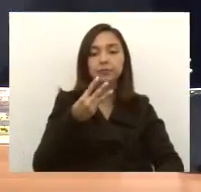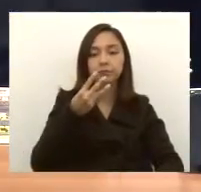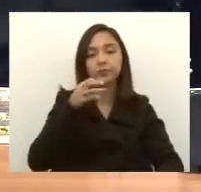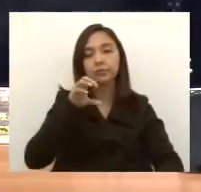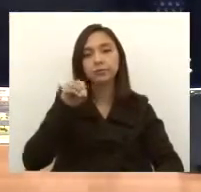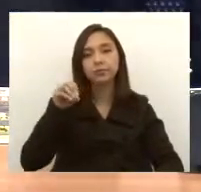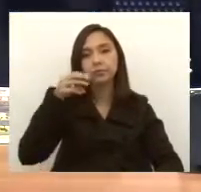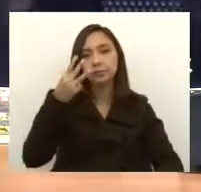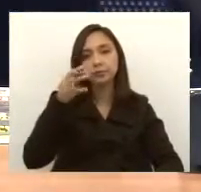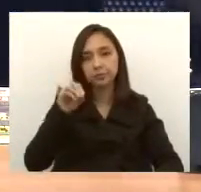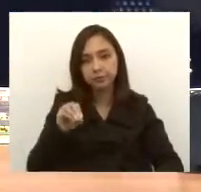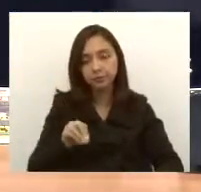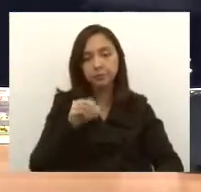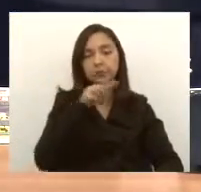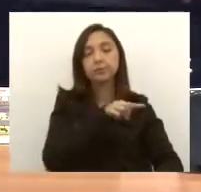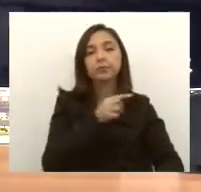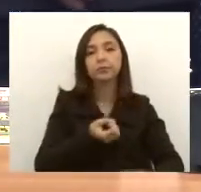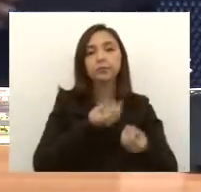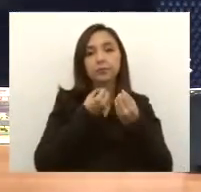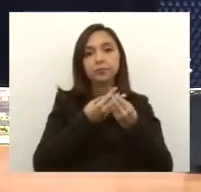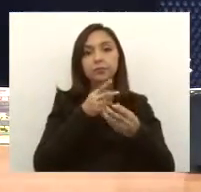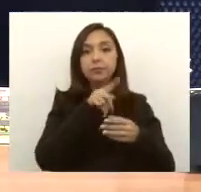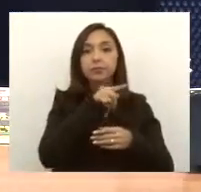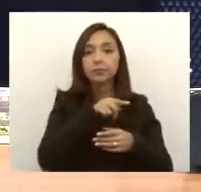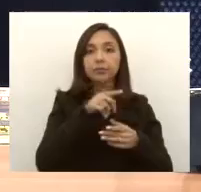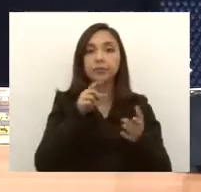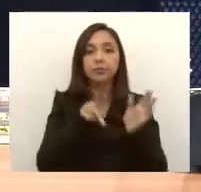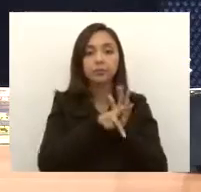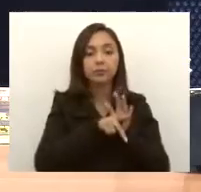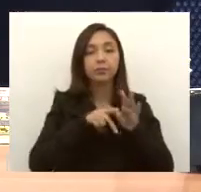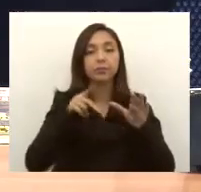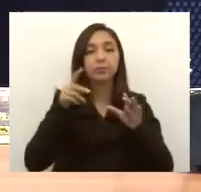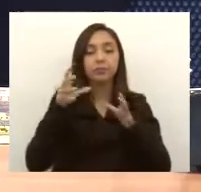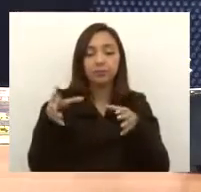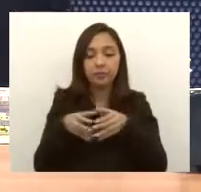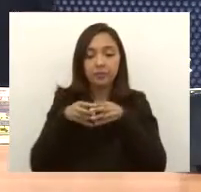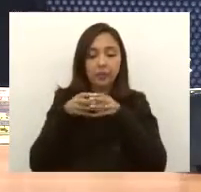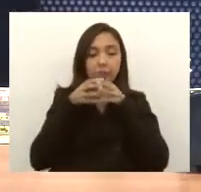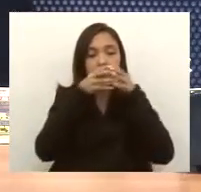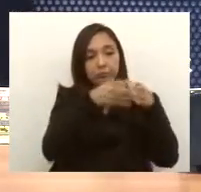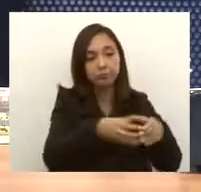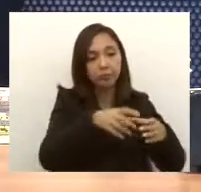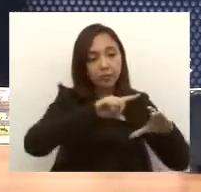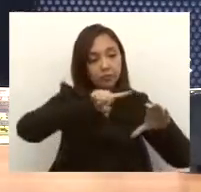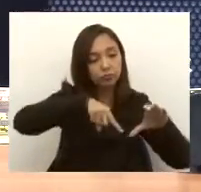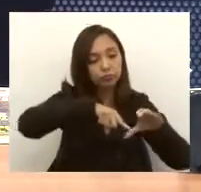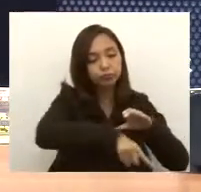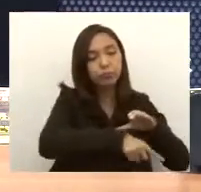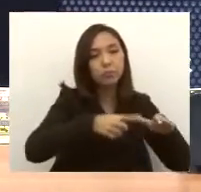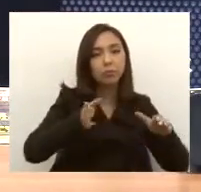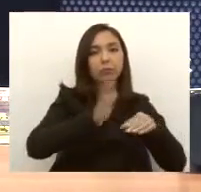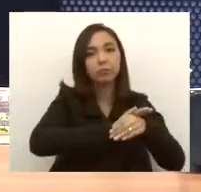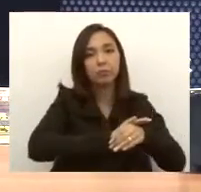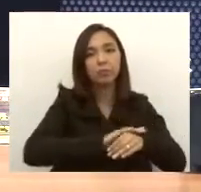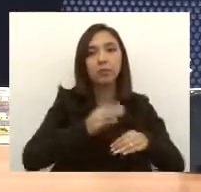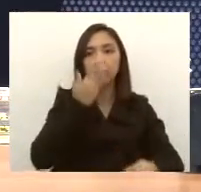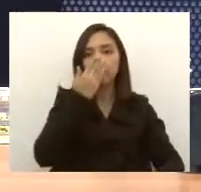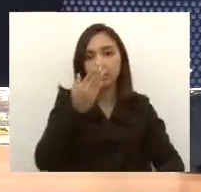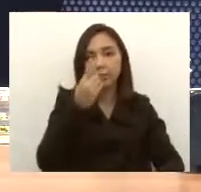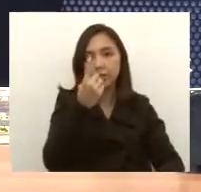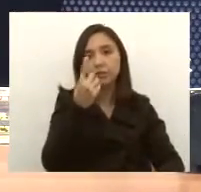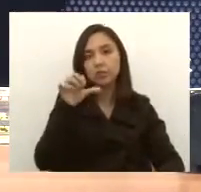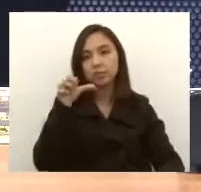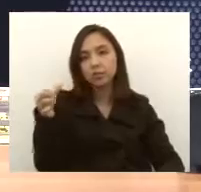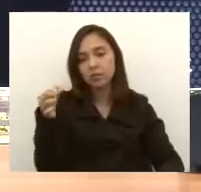de 2015. Informações referentes ao envio de equipe Tapa Buraco na Avenida Capitão Aviador Walter Ribeiro, em frente ao número 169,